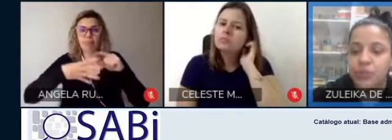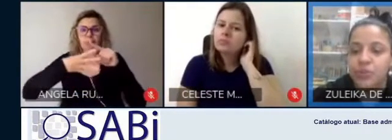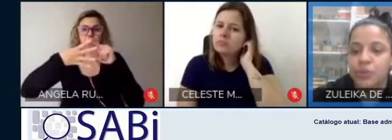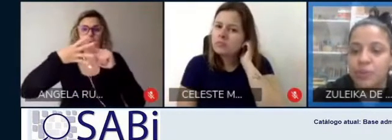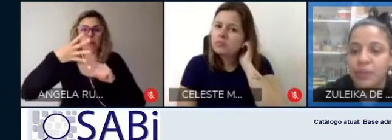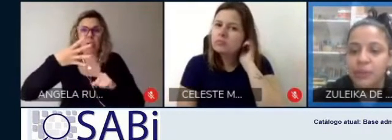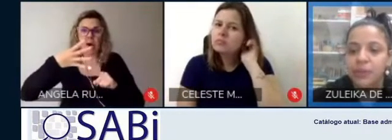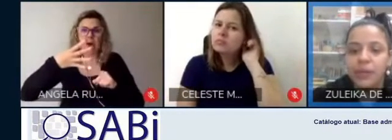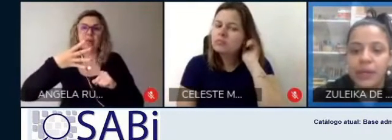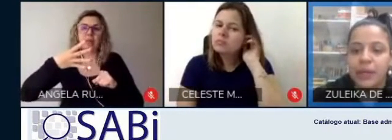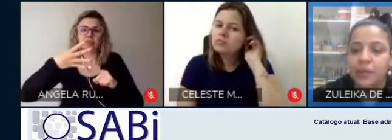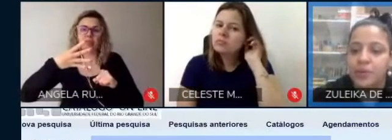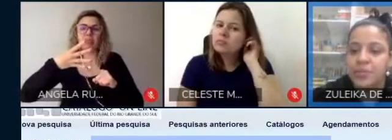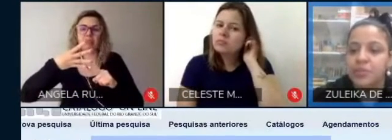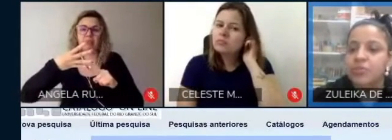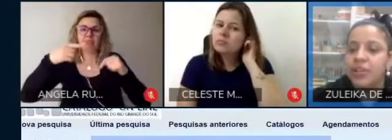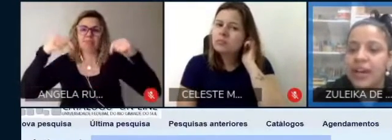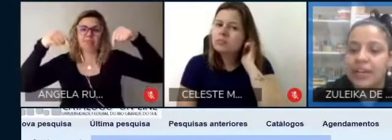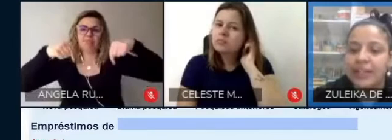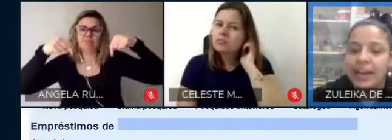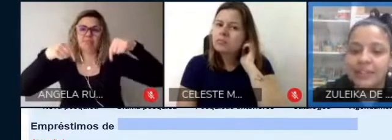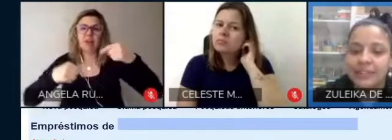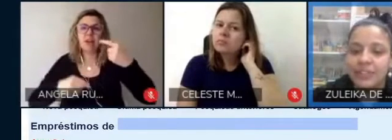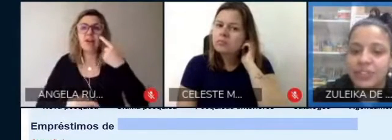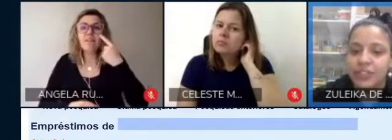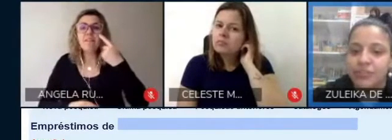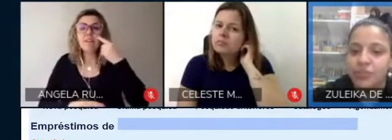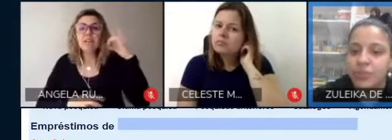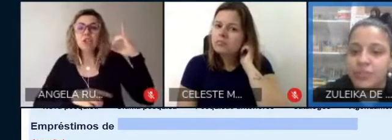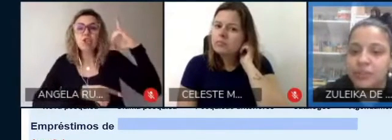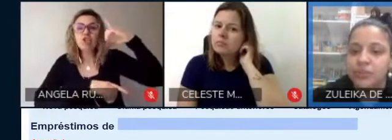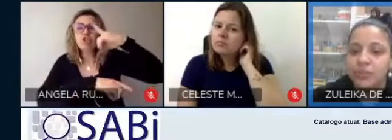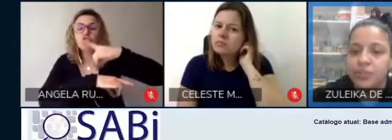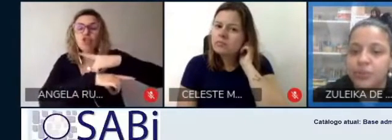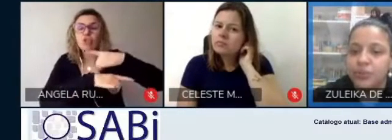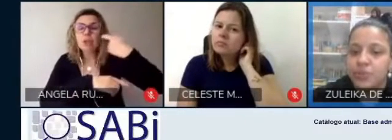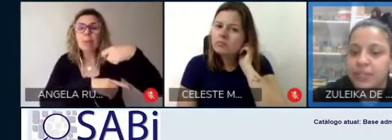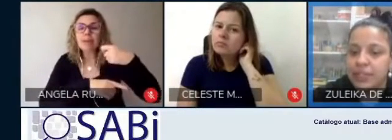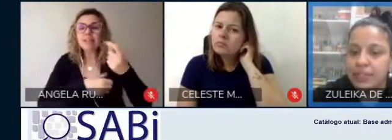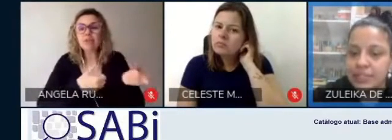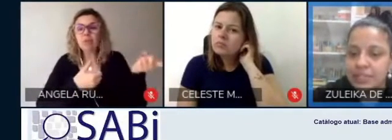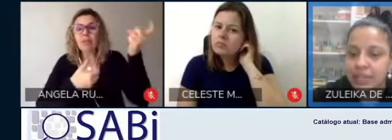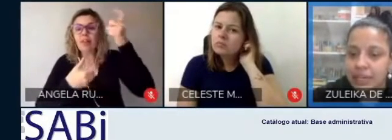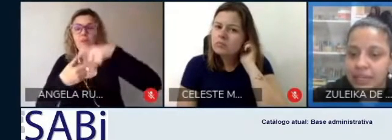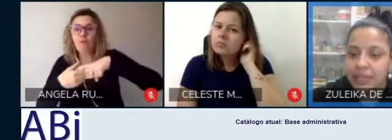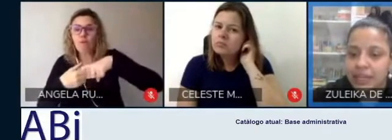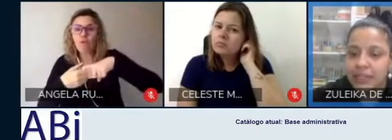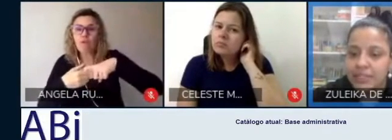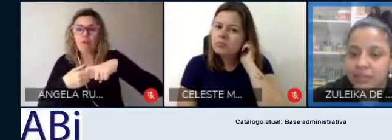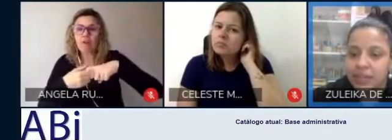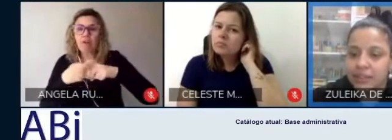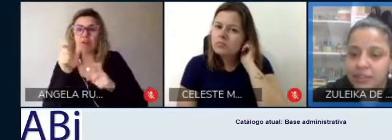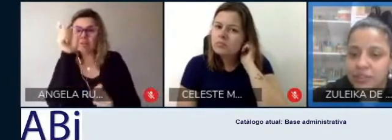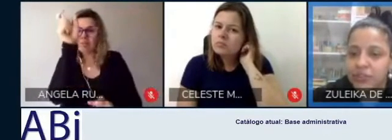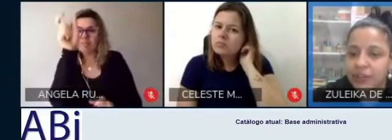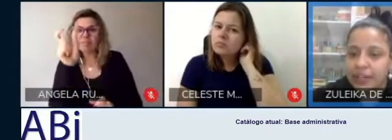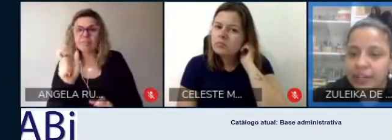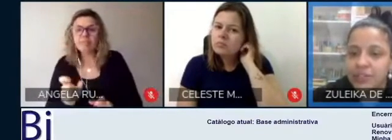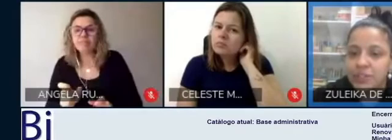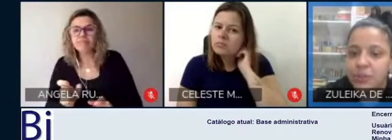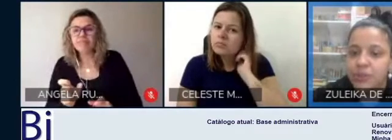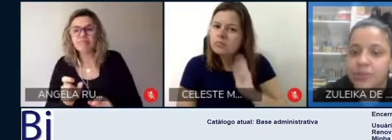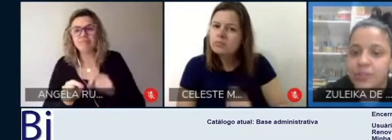4 títulos comigo, eu consigo ver a data de devolução de todos eles, né? Aqui são